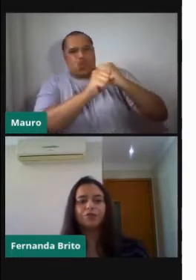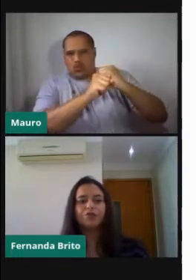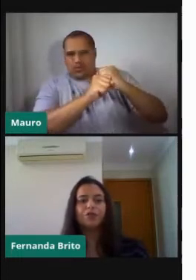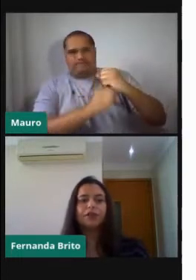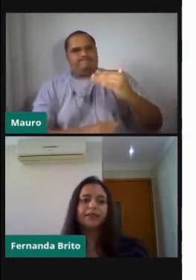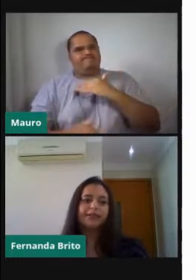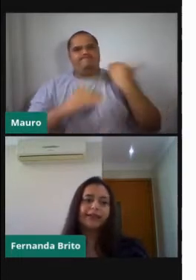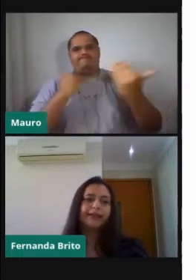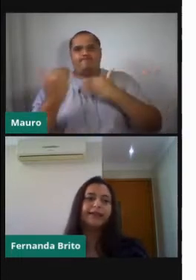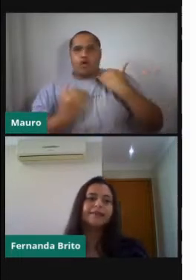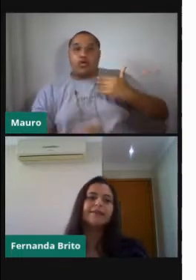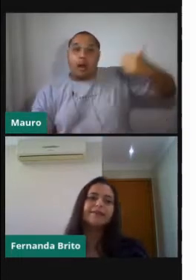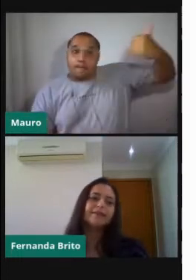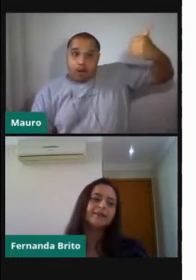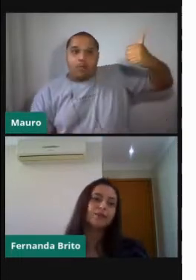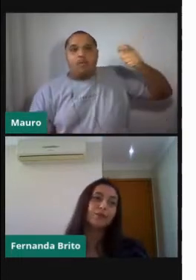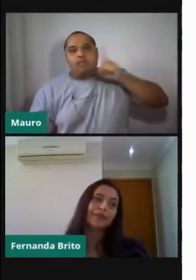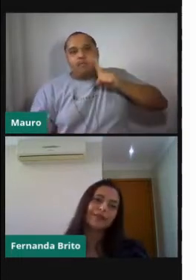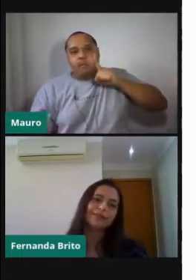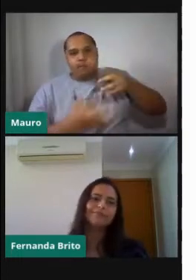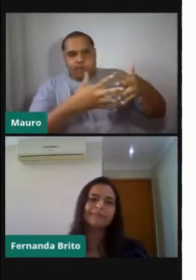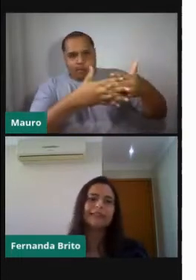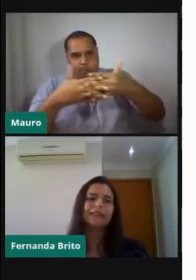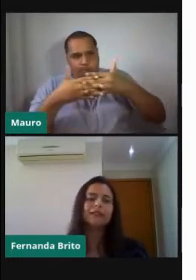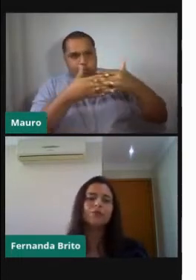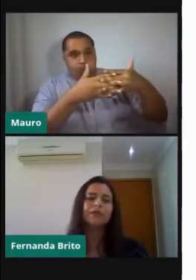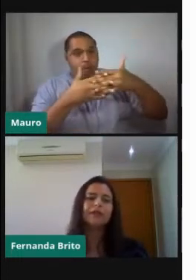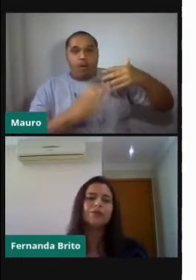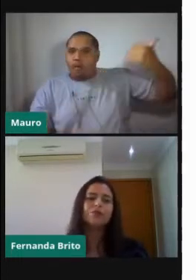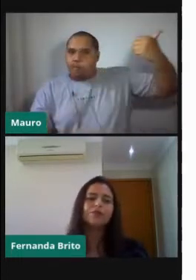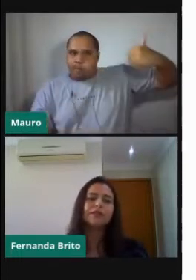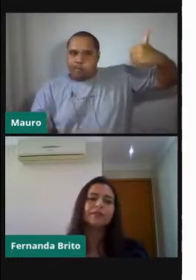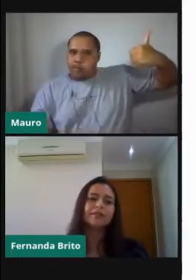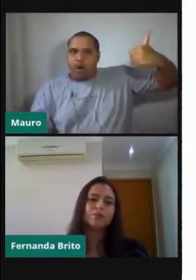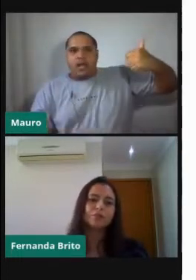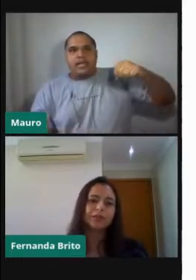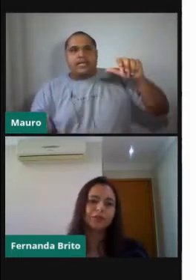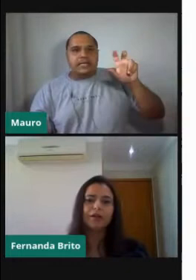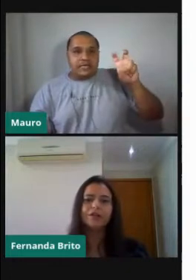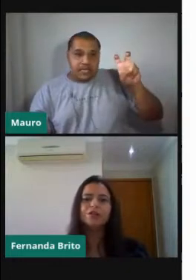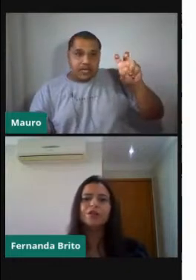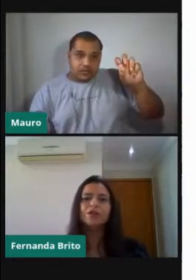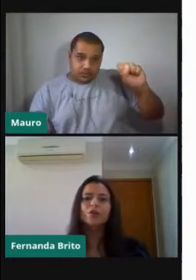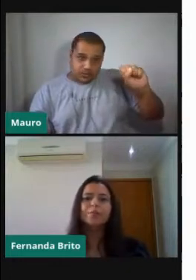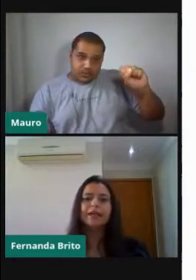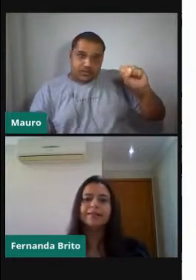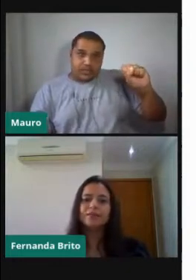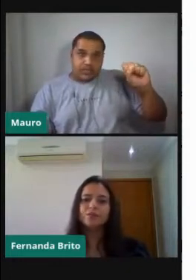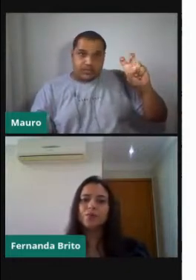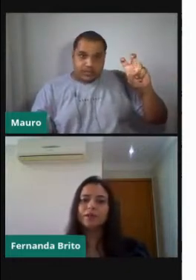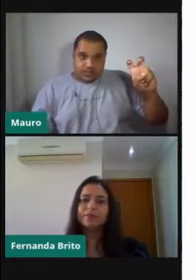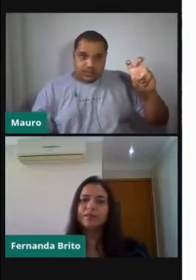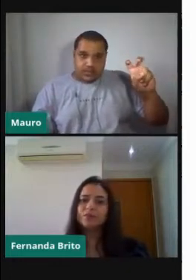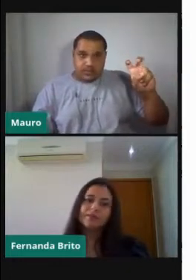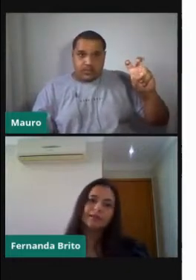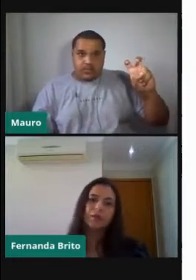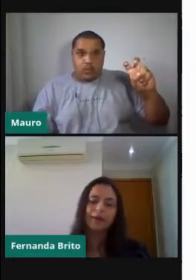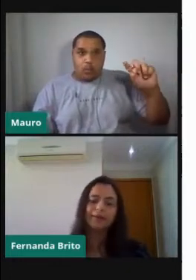Estados Unidos lidera ainda essa corrida, né, com 585 milhões. O